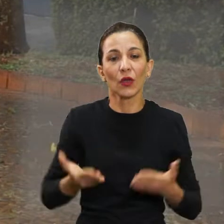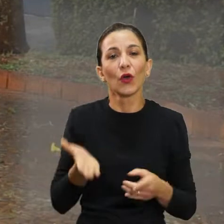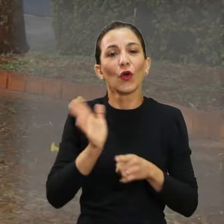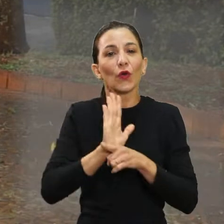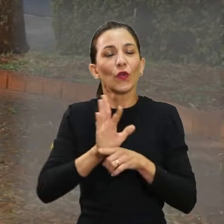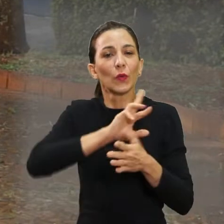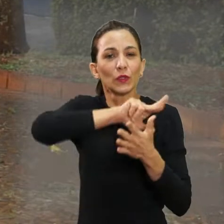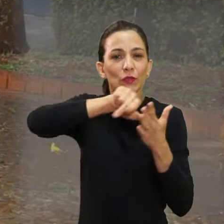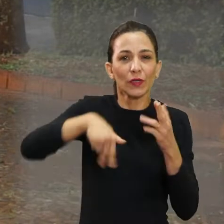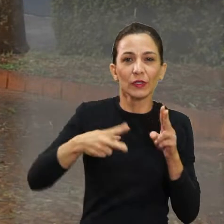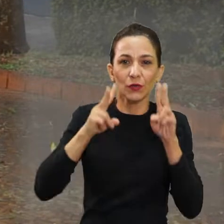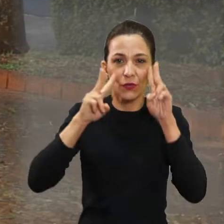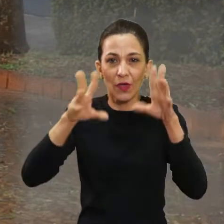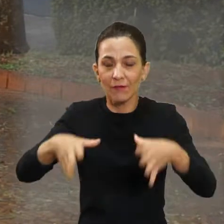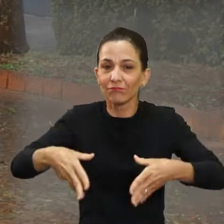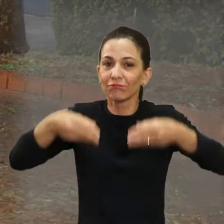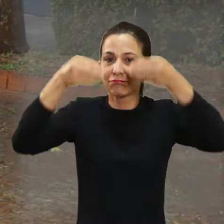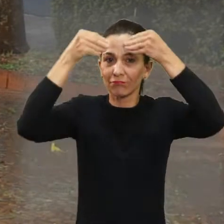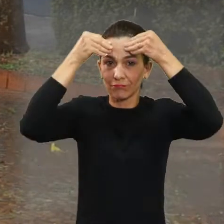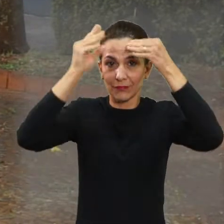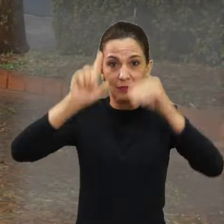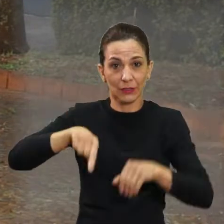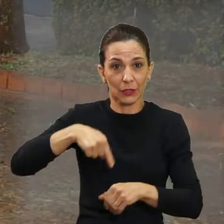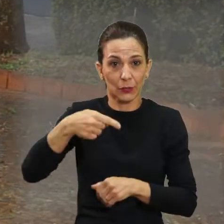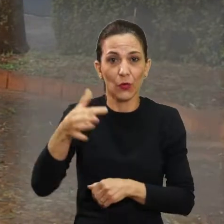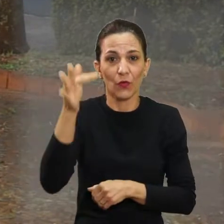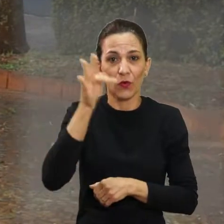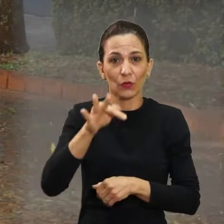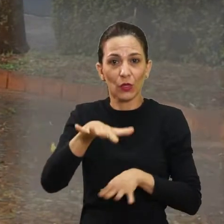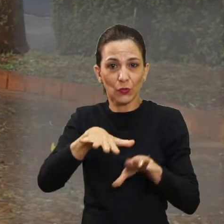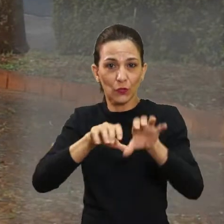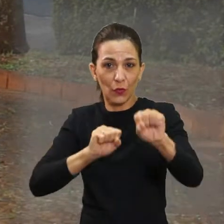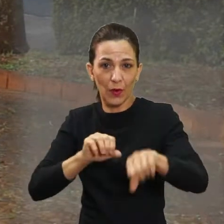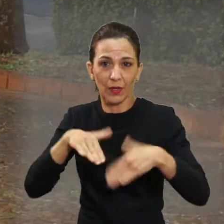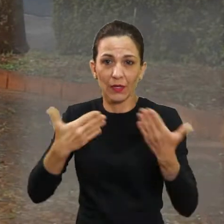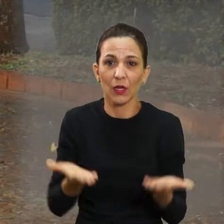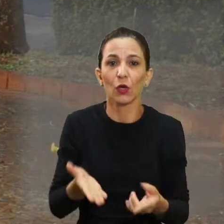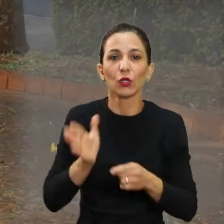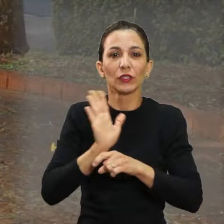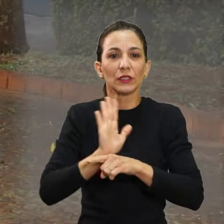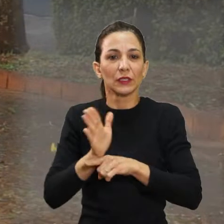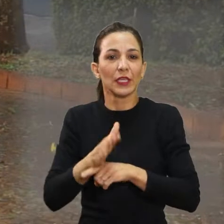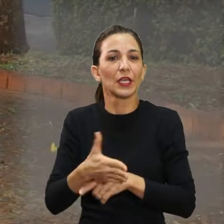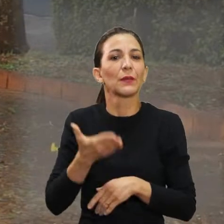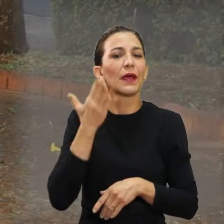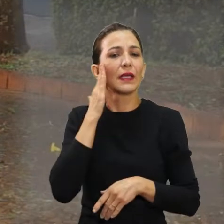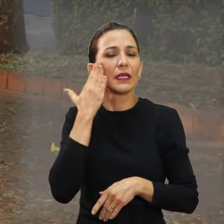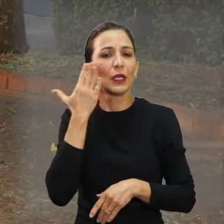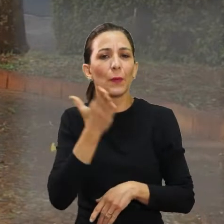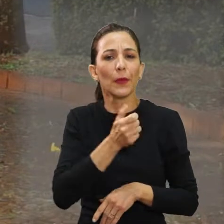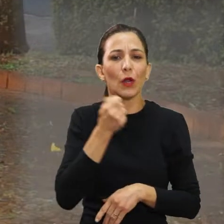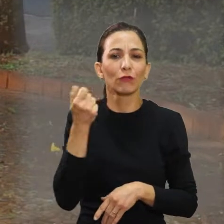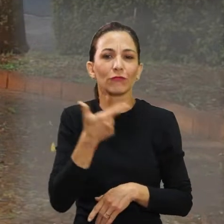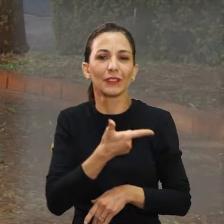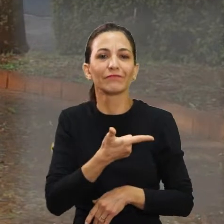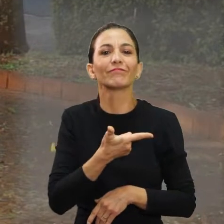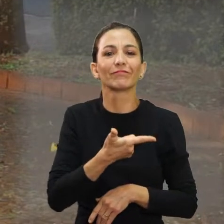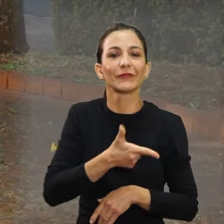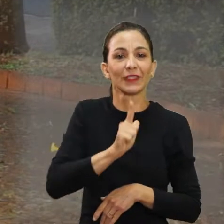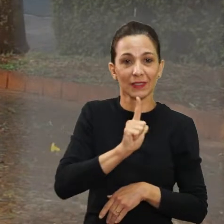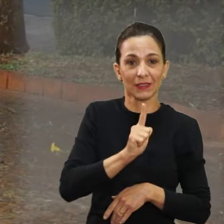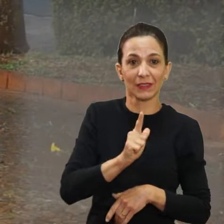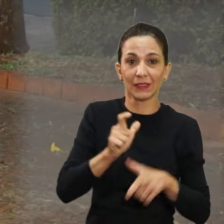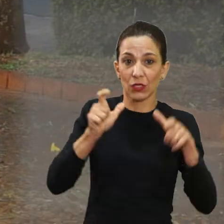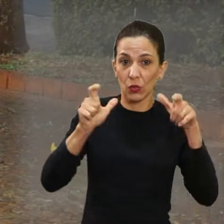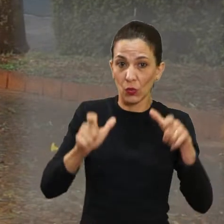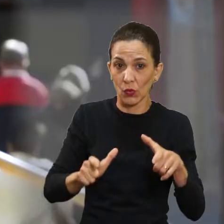um grande repertório para mim, que aí mais para frente, depois que eu já tinha me formado, tudo, eu queria fazer alguma coisa relacionada ao cinema e entender melhor como era